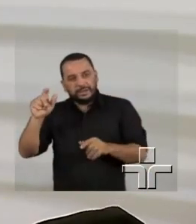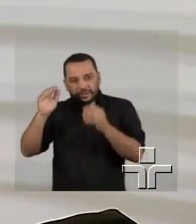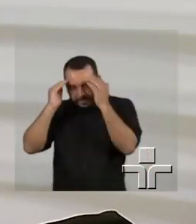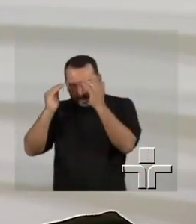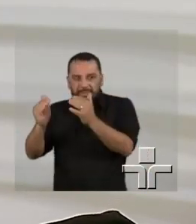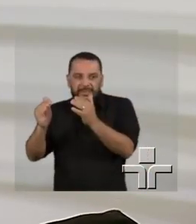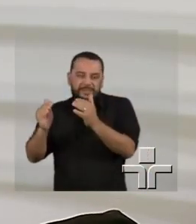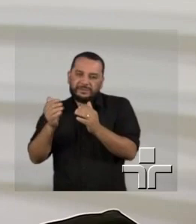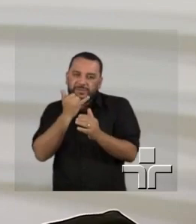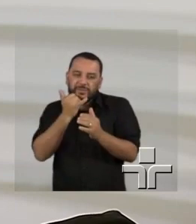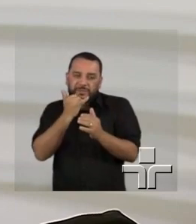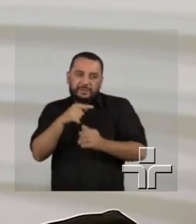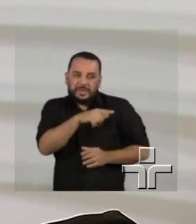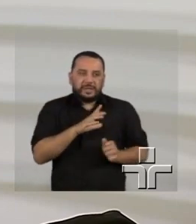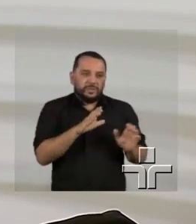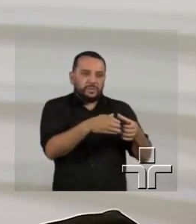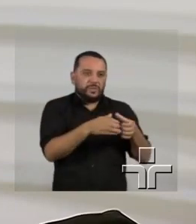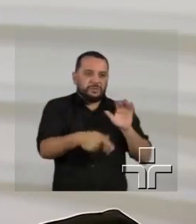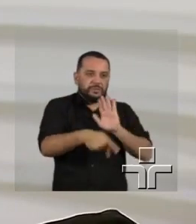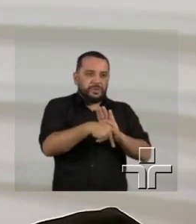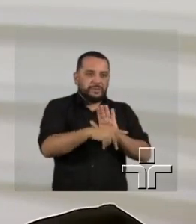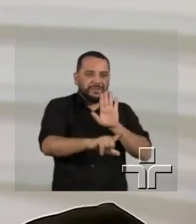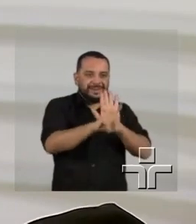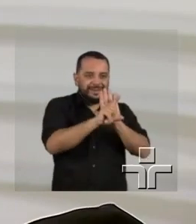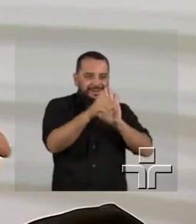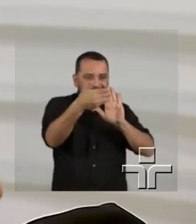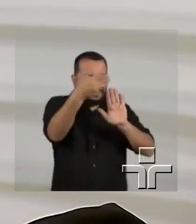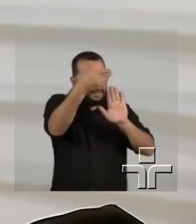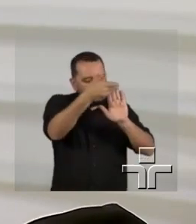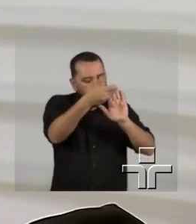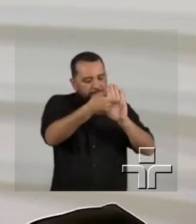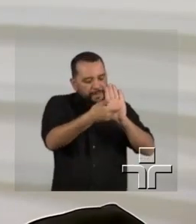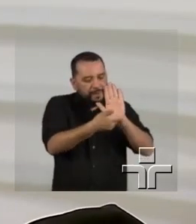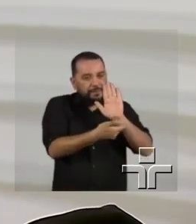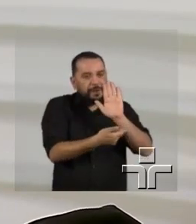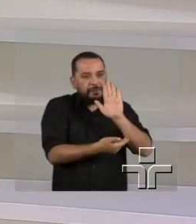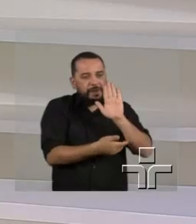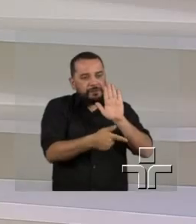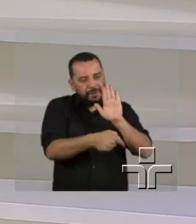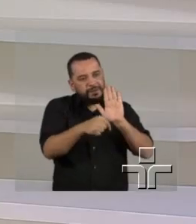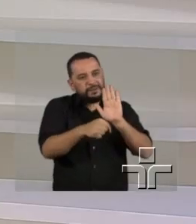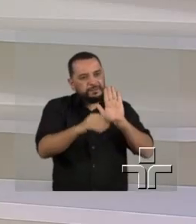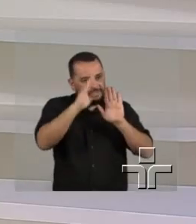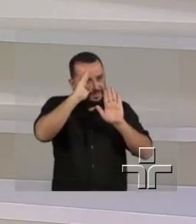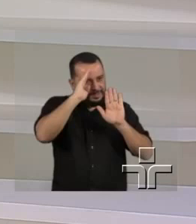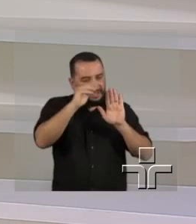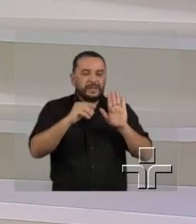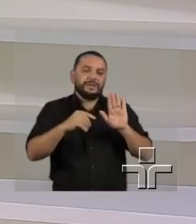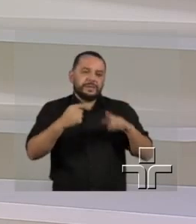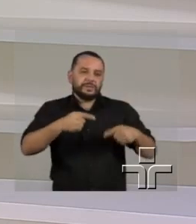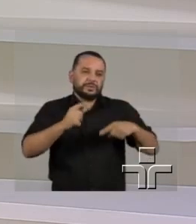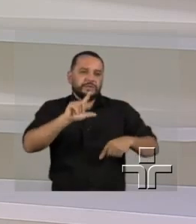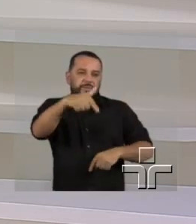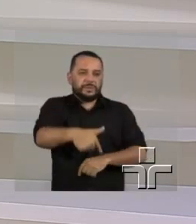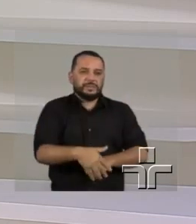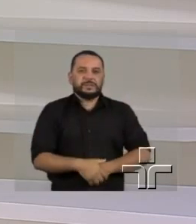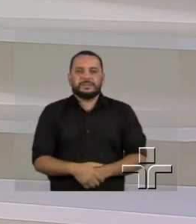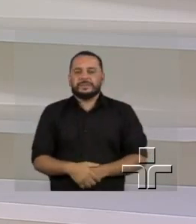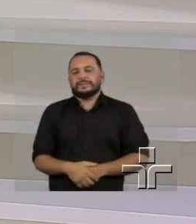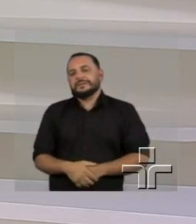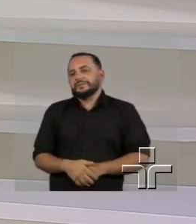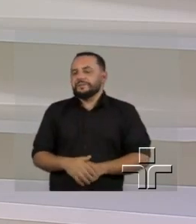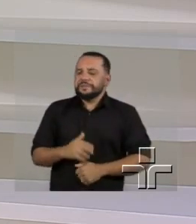da revisão, mas tem a comissão e tem o relator que mergulha a fundo ali, fala com governadores, fala com ministros, fala com o presidente de